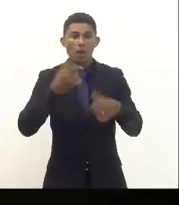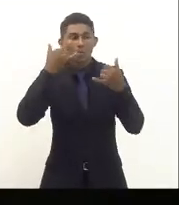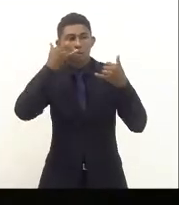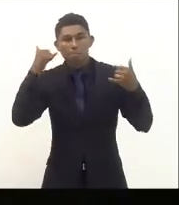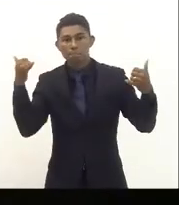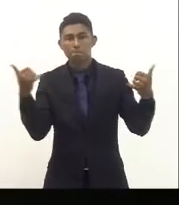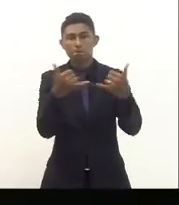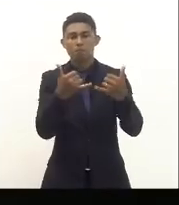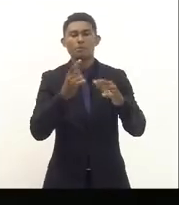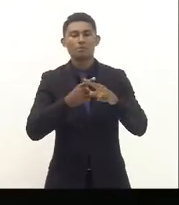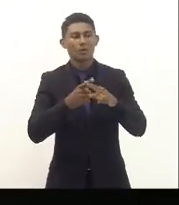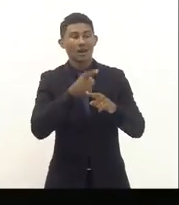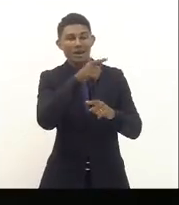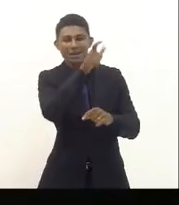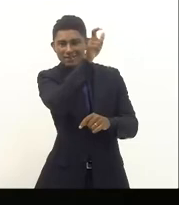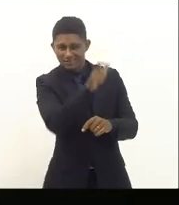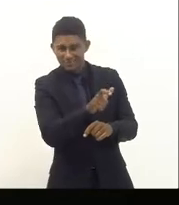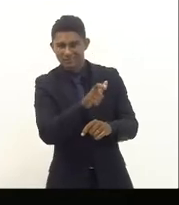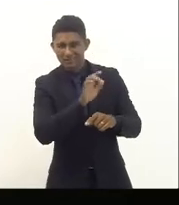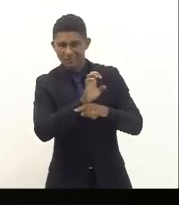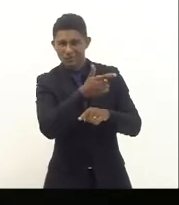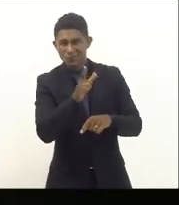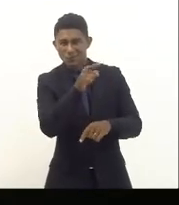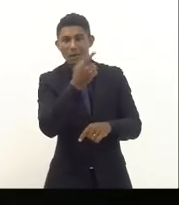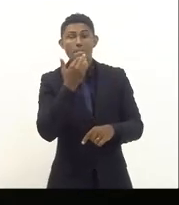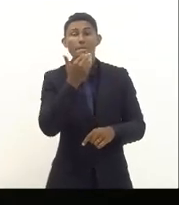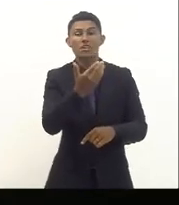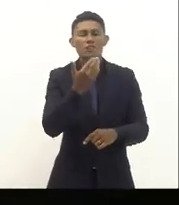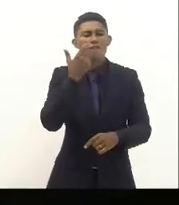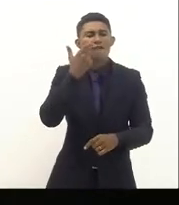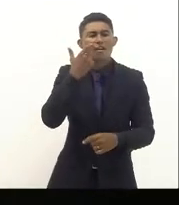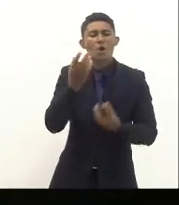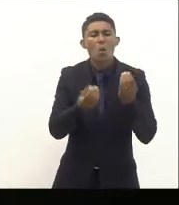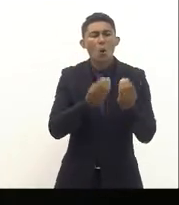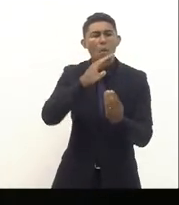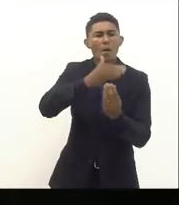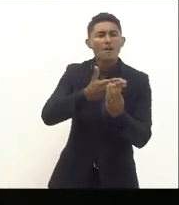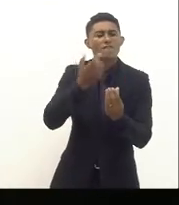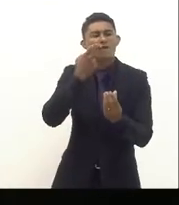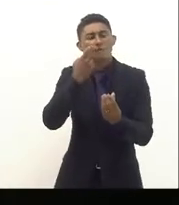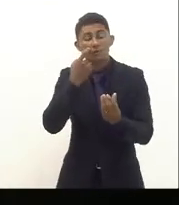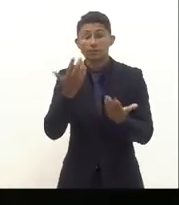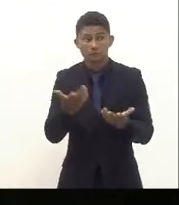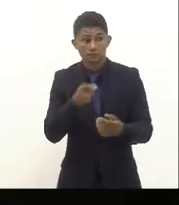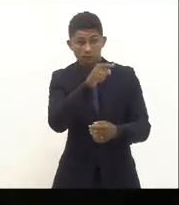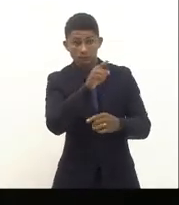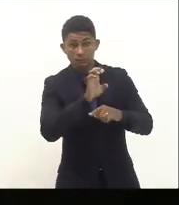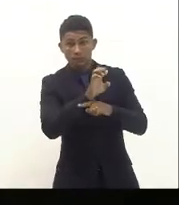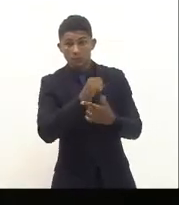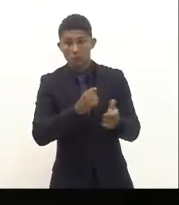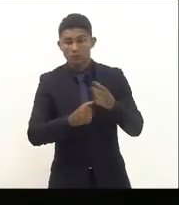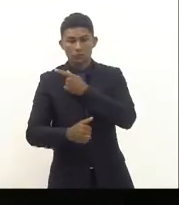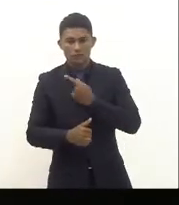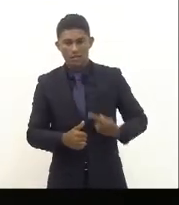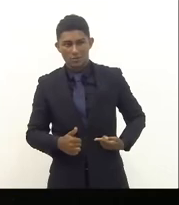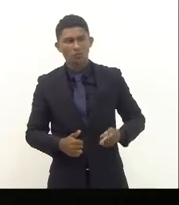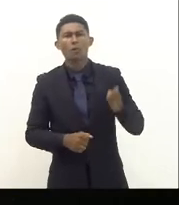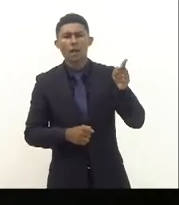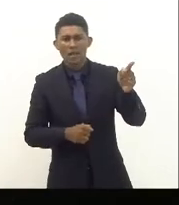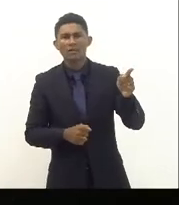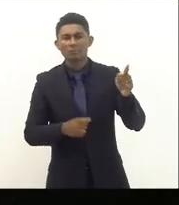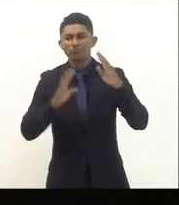afinal de contas eles tinham pedido vista sobre essa essa situação e o governador desse outro estado foi muito solícito